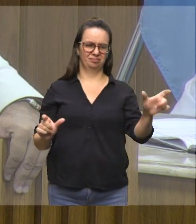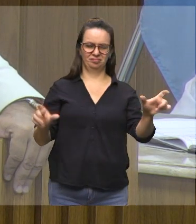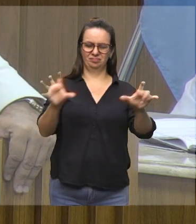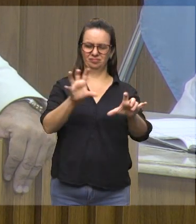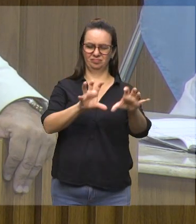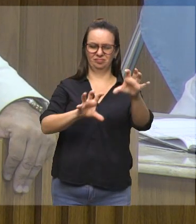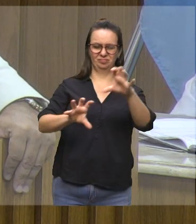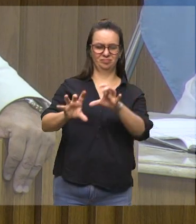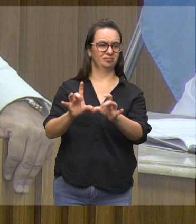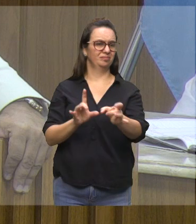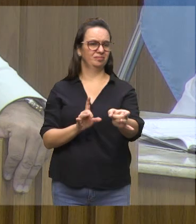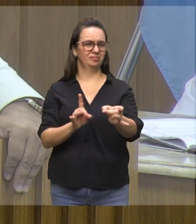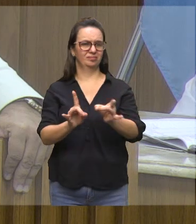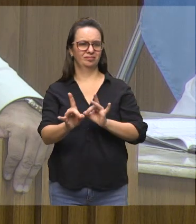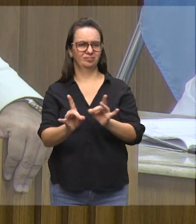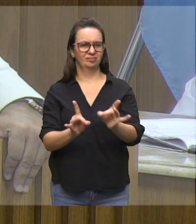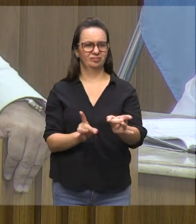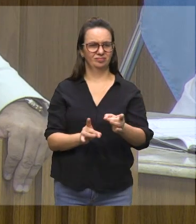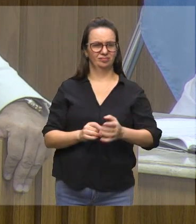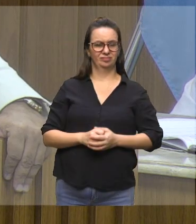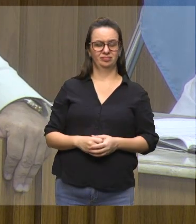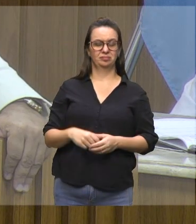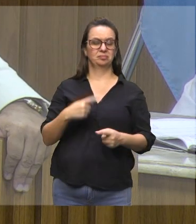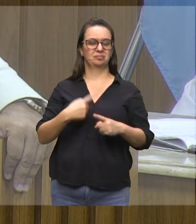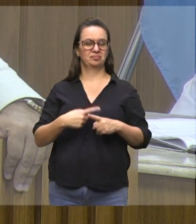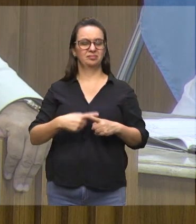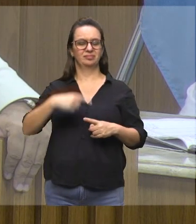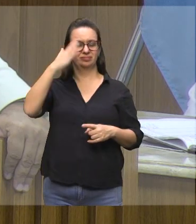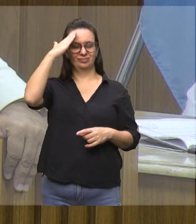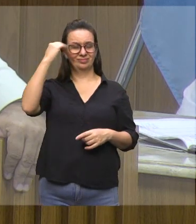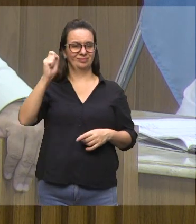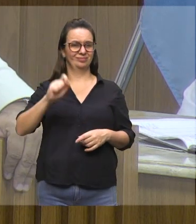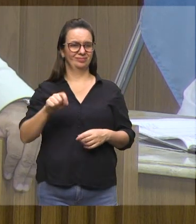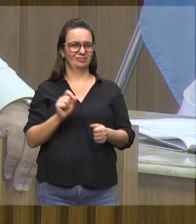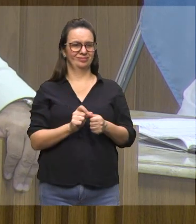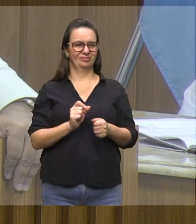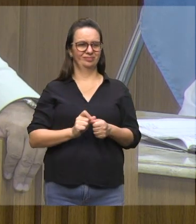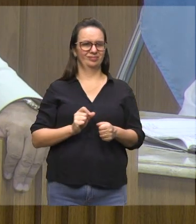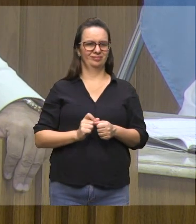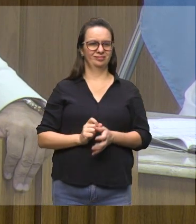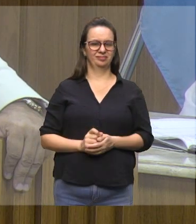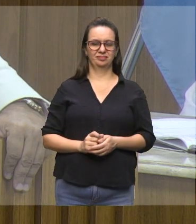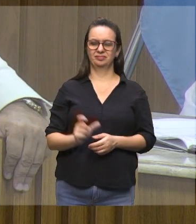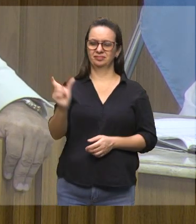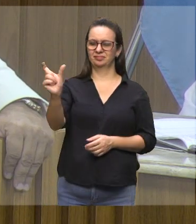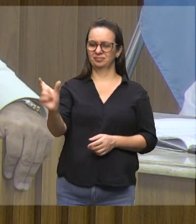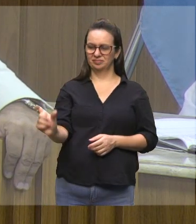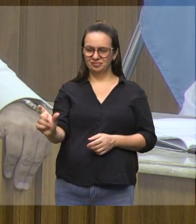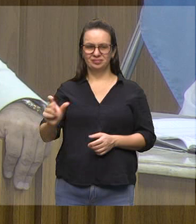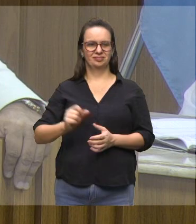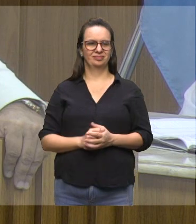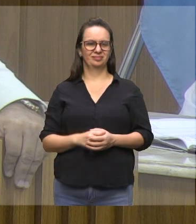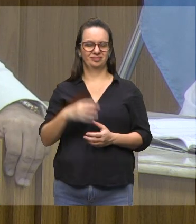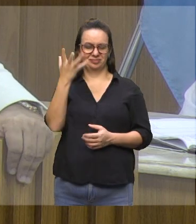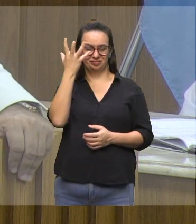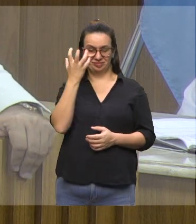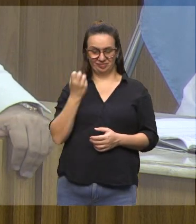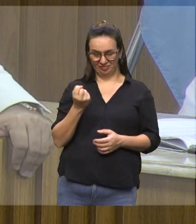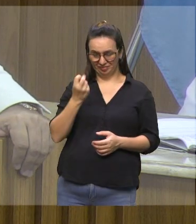que eles sabem o que eles fizeram, o público que abraçou essa